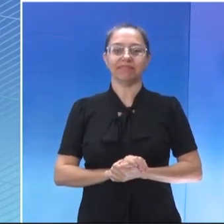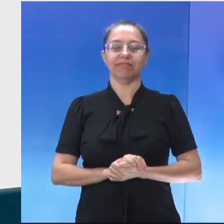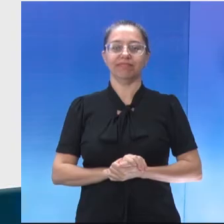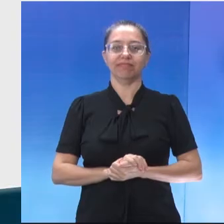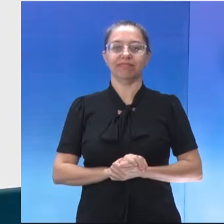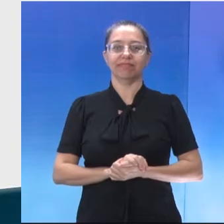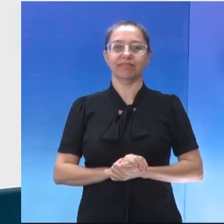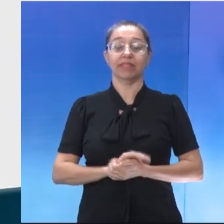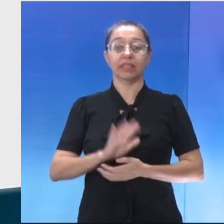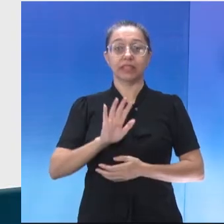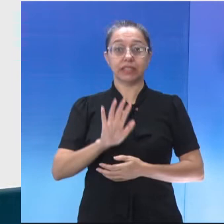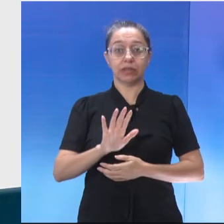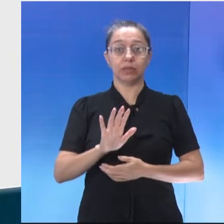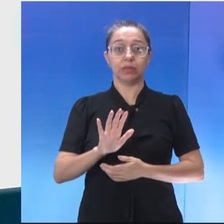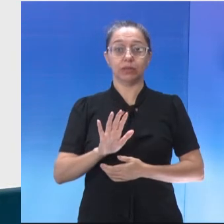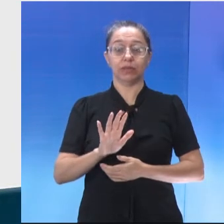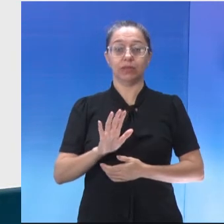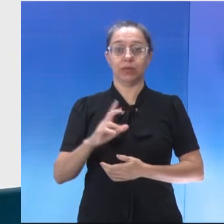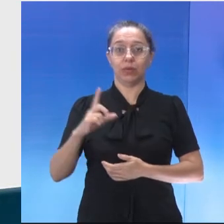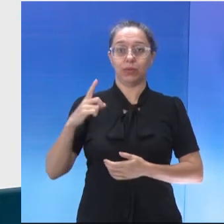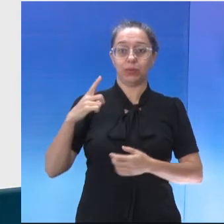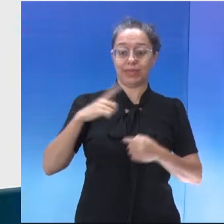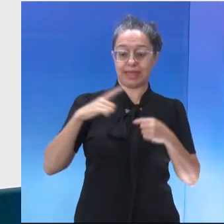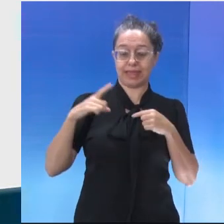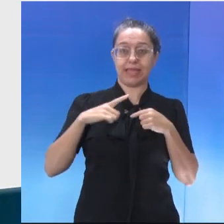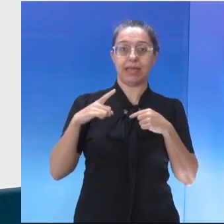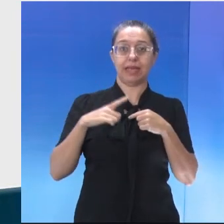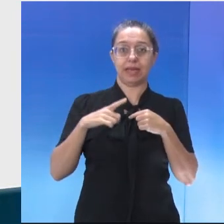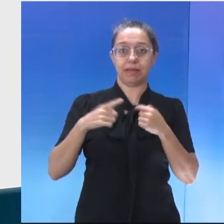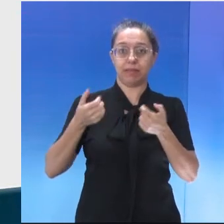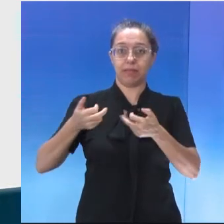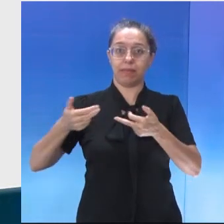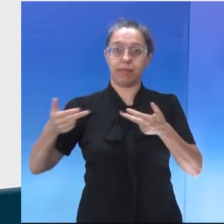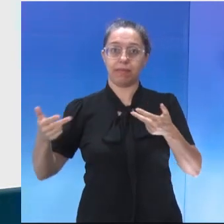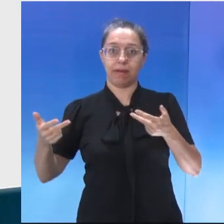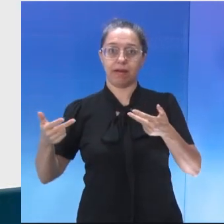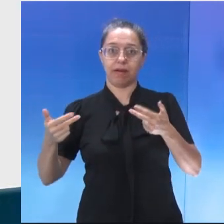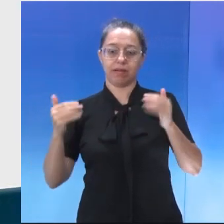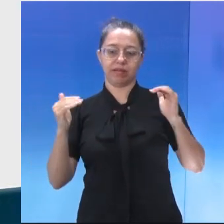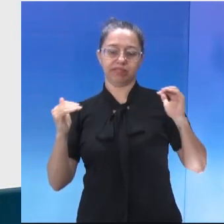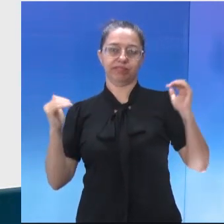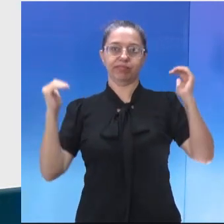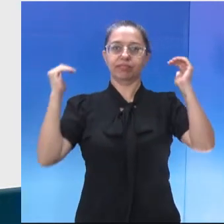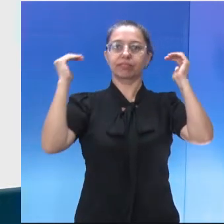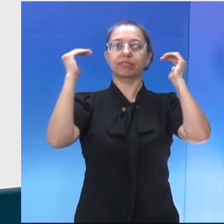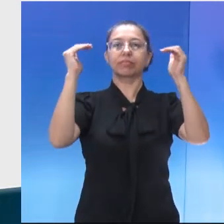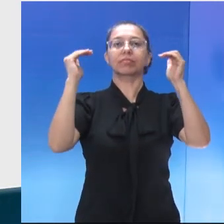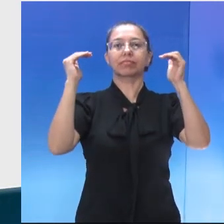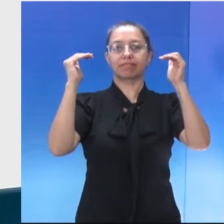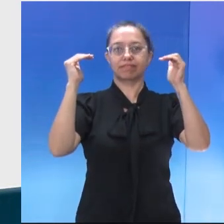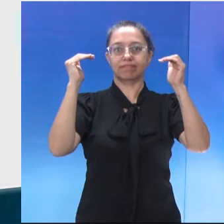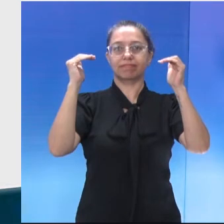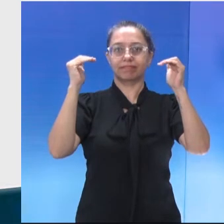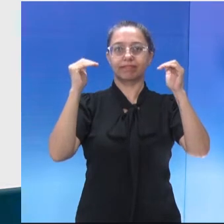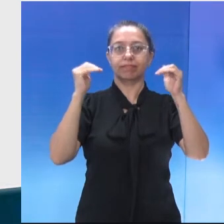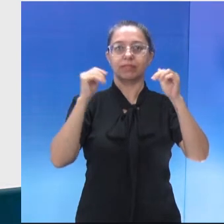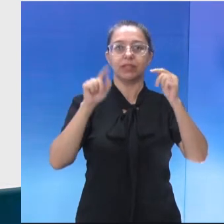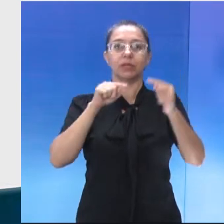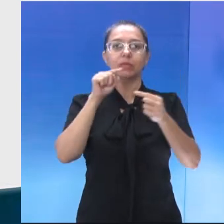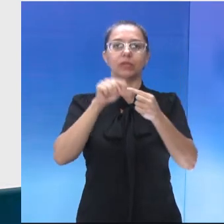Do qual todo ter efetivo deve extrair seu prestígio imediato e sua